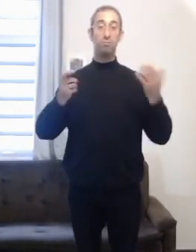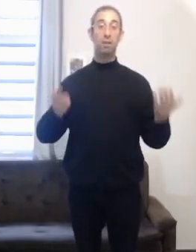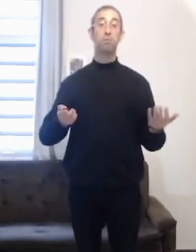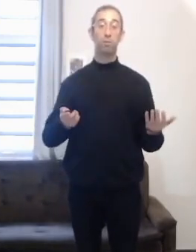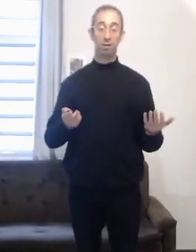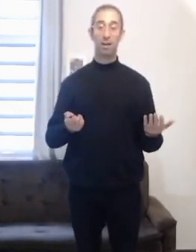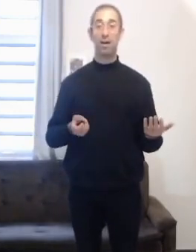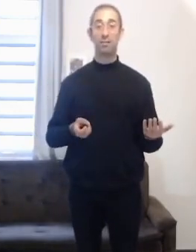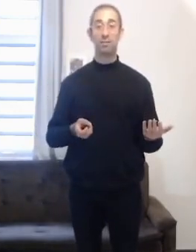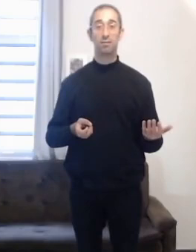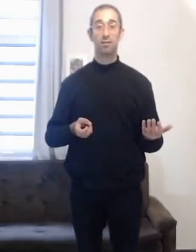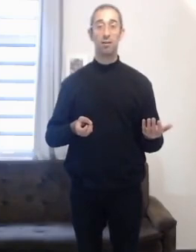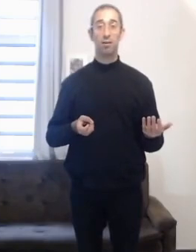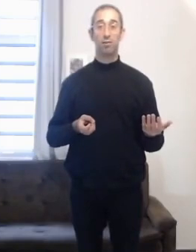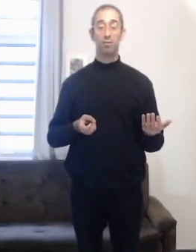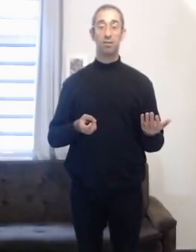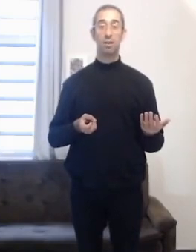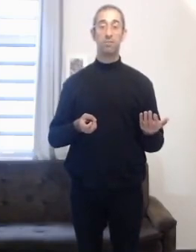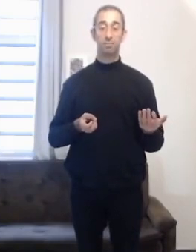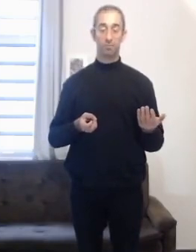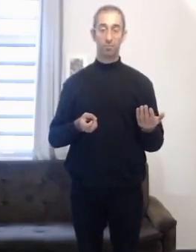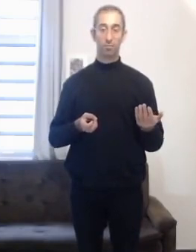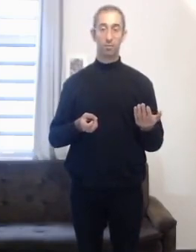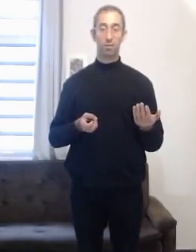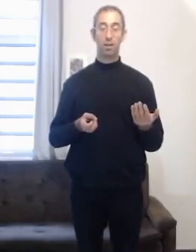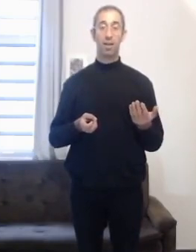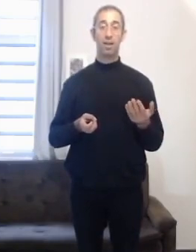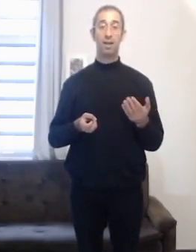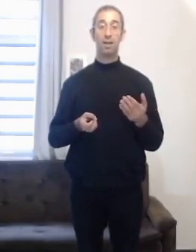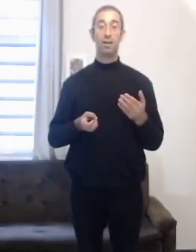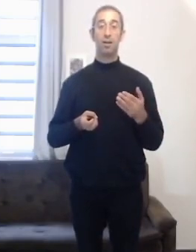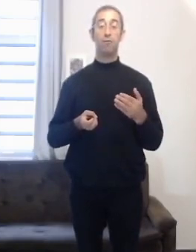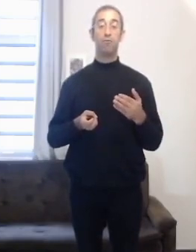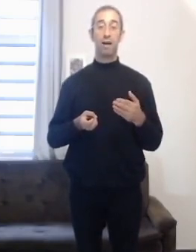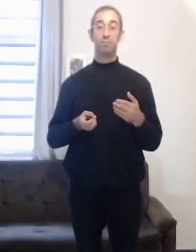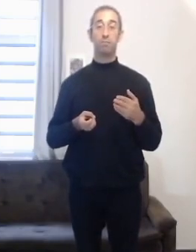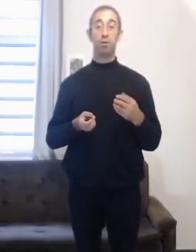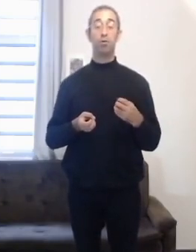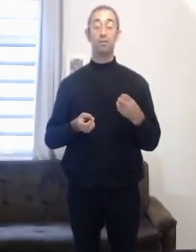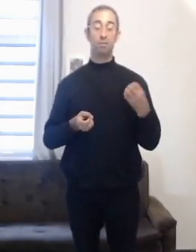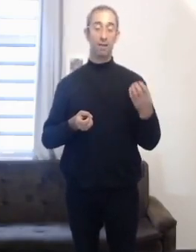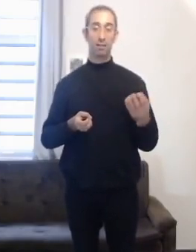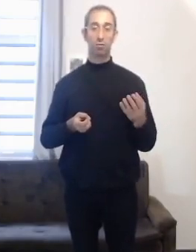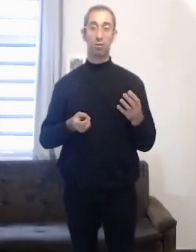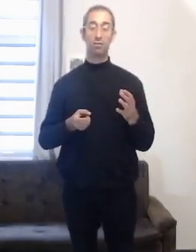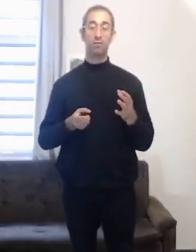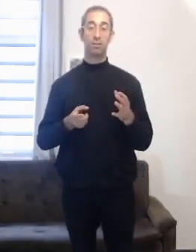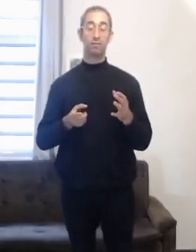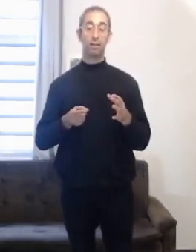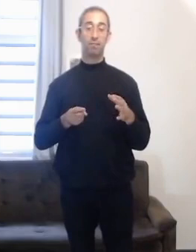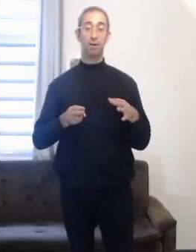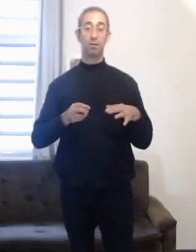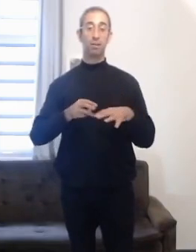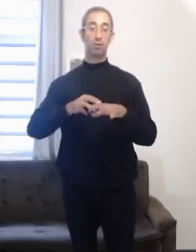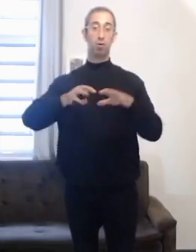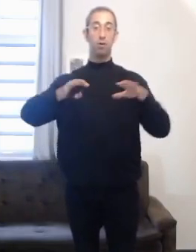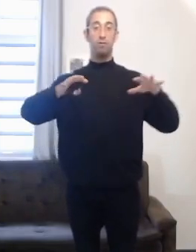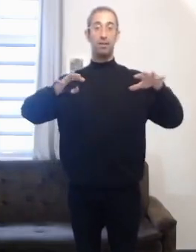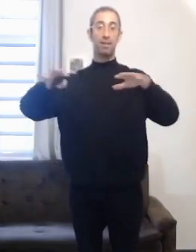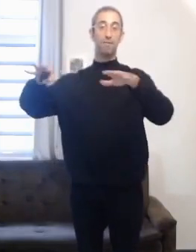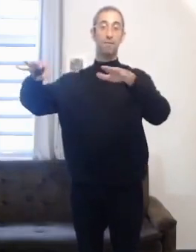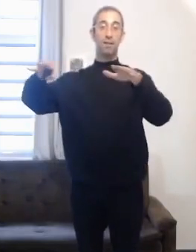tiver um entendimento por trás, você não faz boas explicações e você fica meio